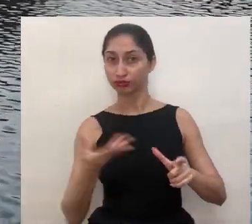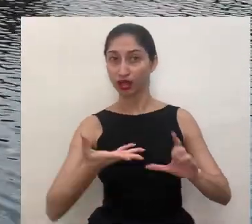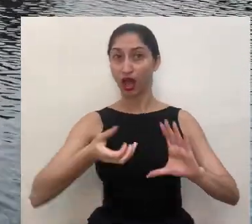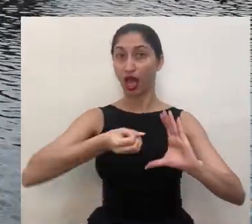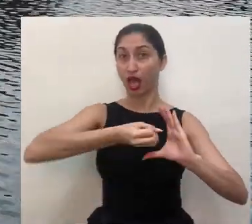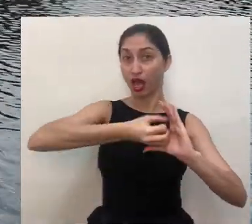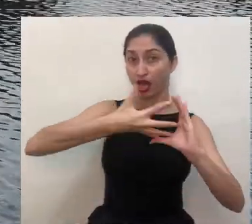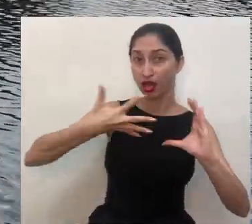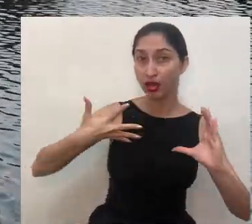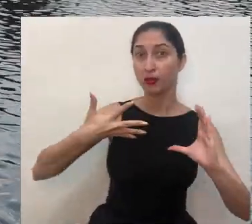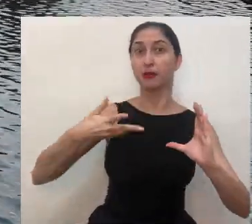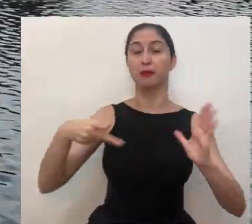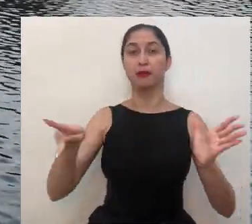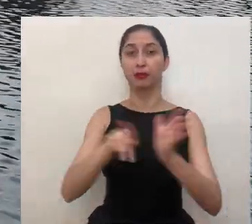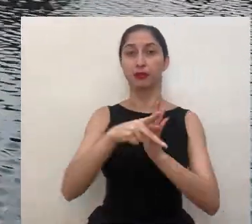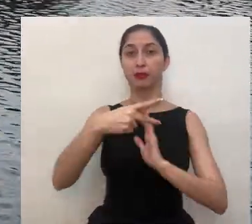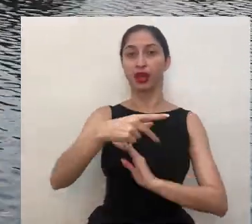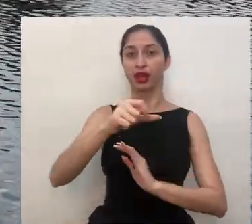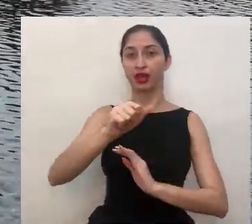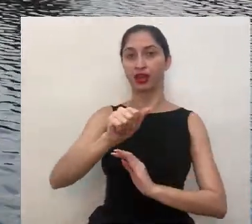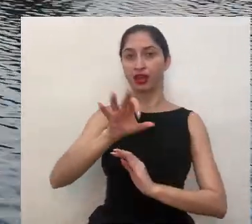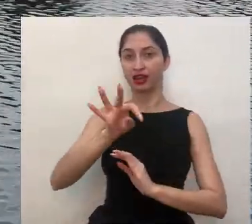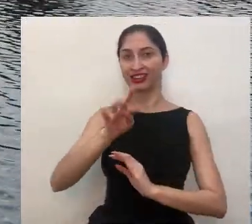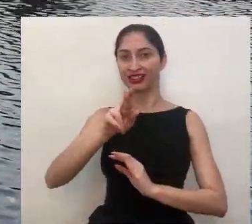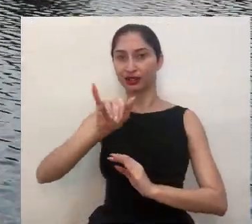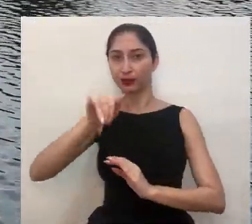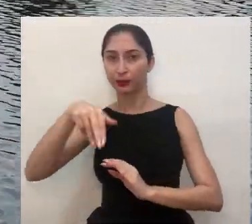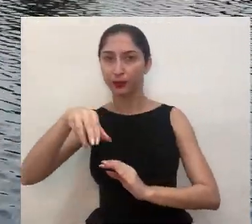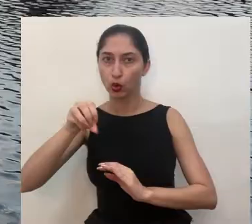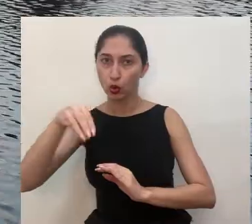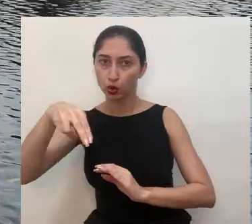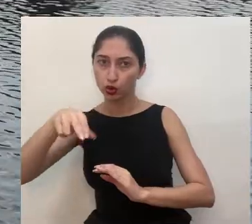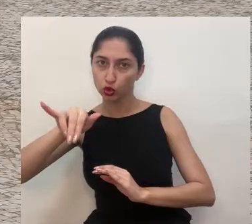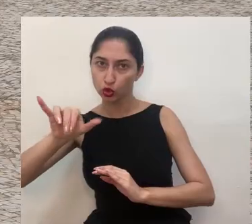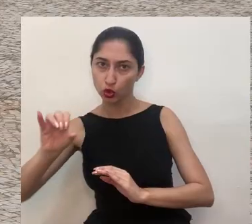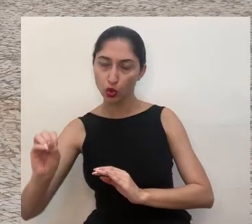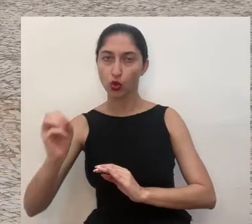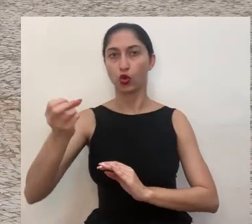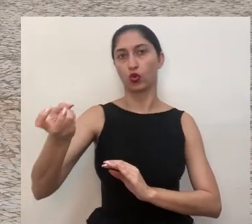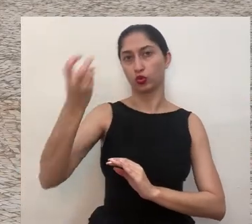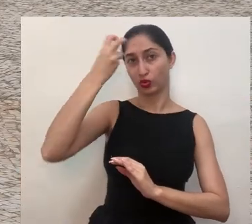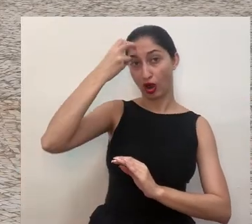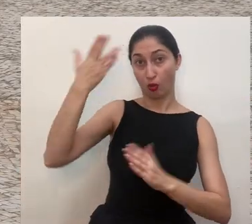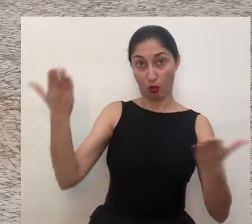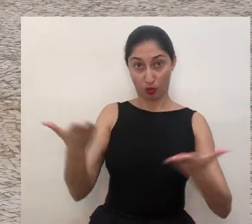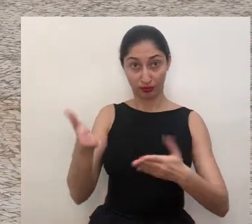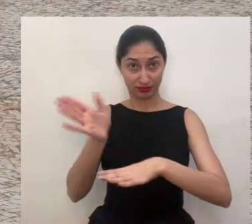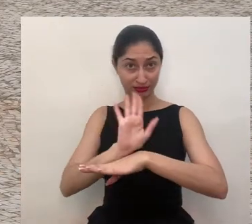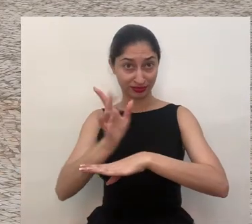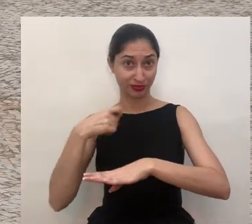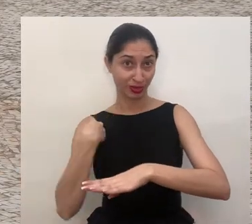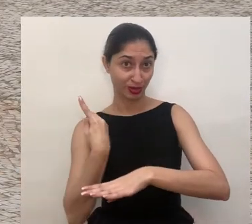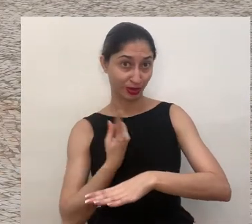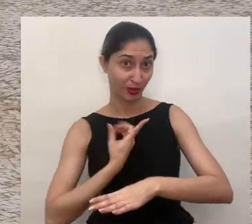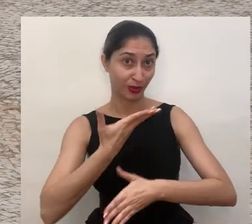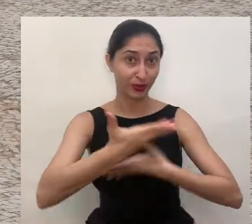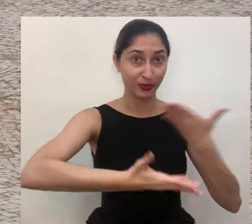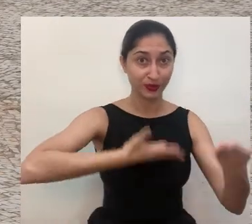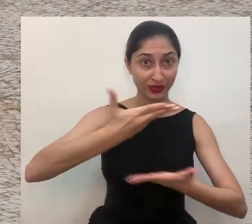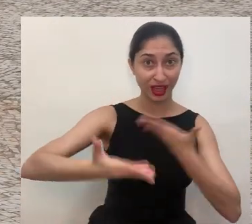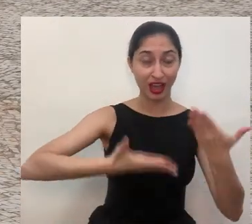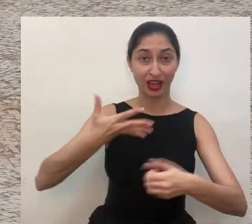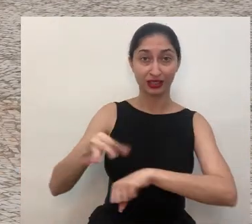na categoria Paisagem Cultural. Hoje, nesse vídeo, nós vamos compartilhar com você a atividade educativa Arquitetura